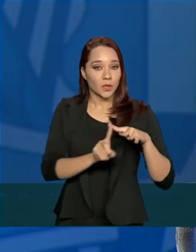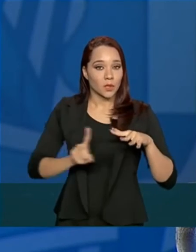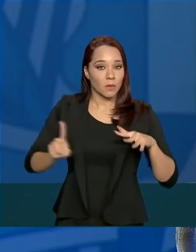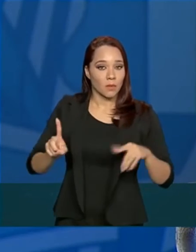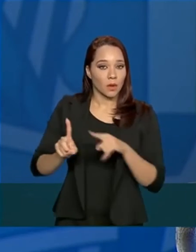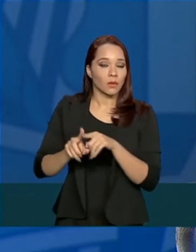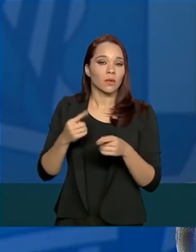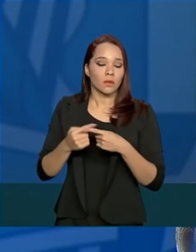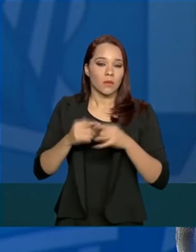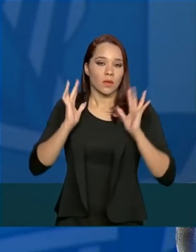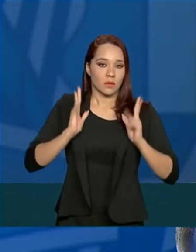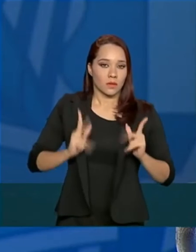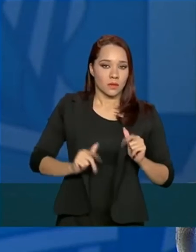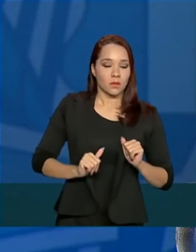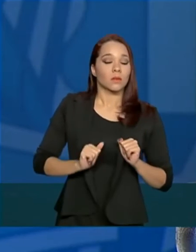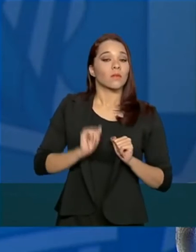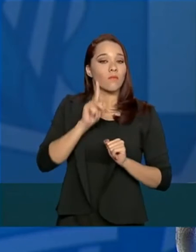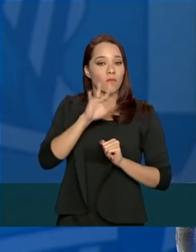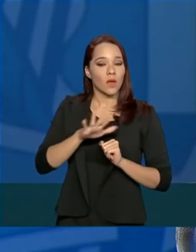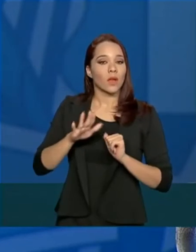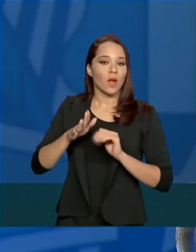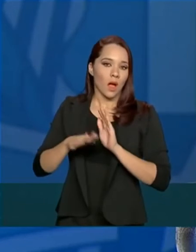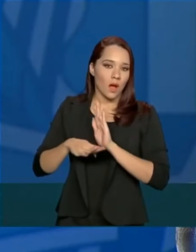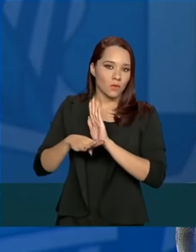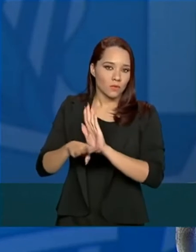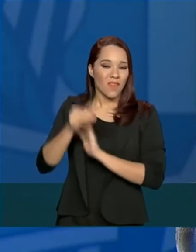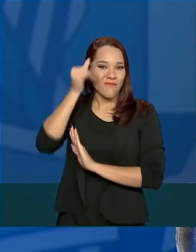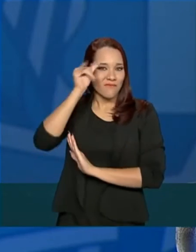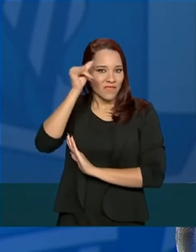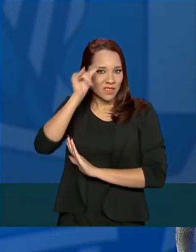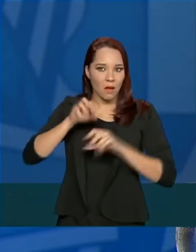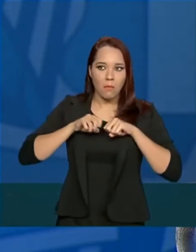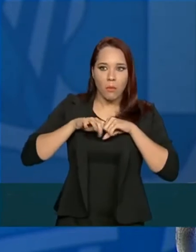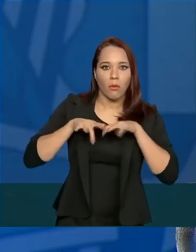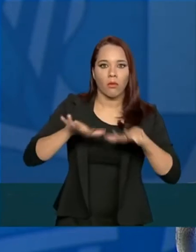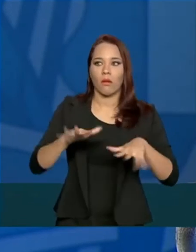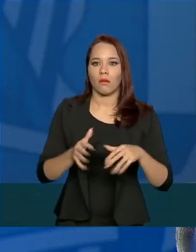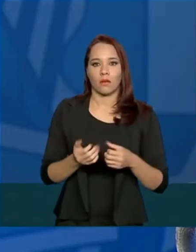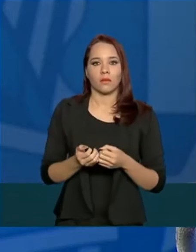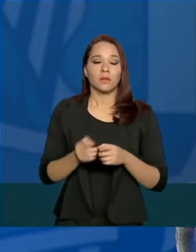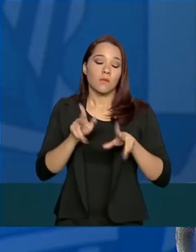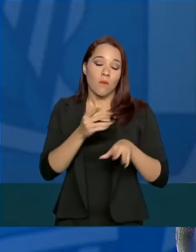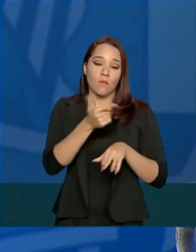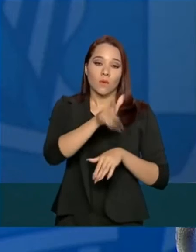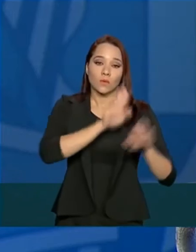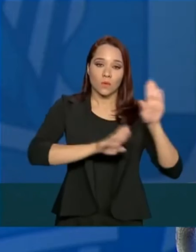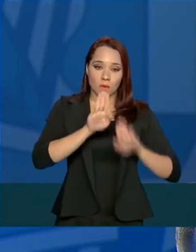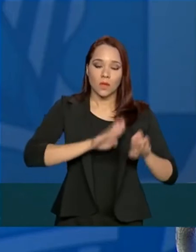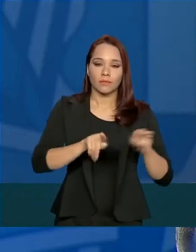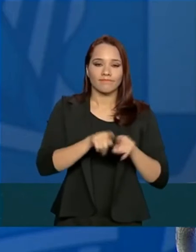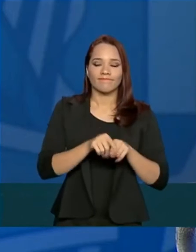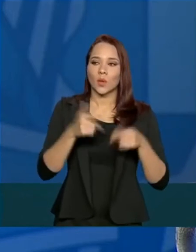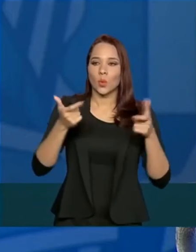social, medidas de higiene, elas vão prevenir uma disseminação em massa, além de uma série de outros cuidados, como estar em ambientes ventilados,